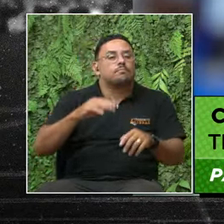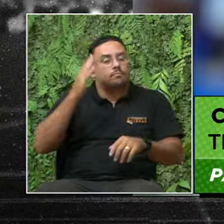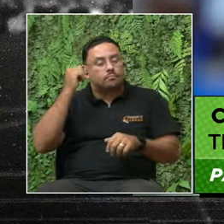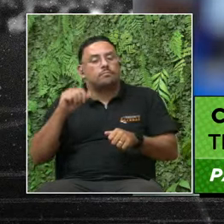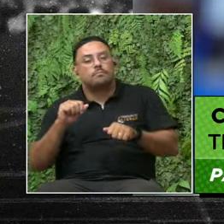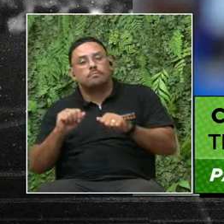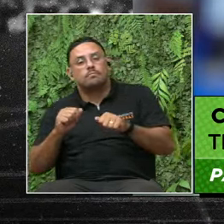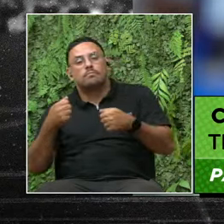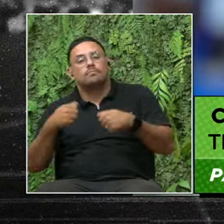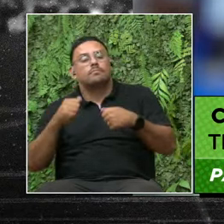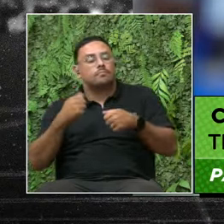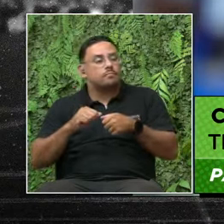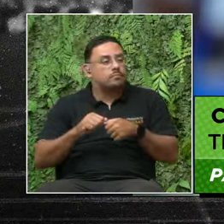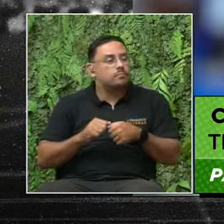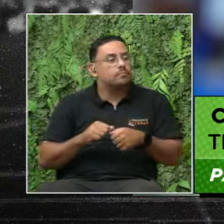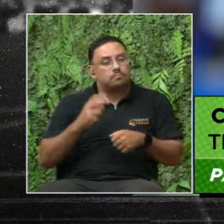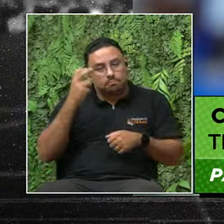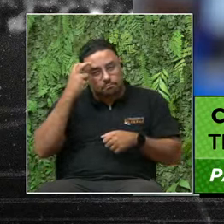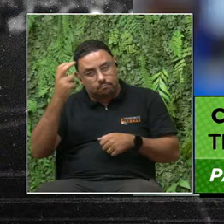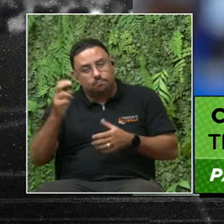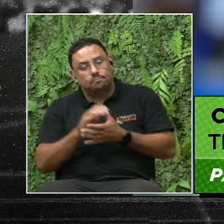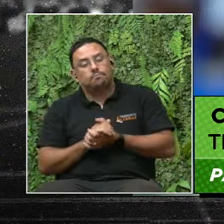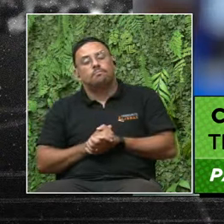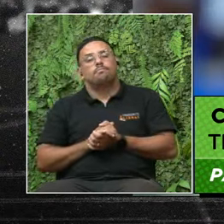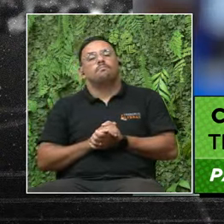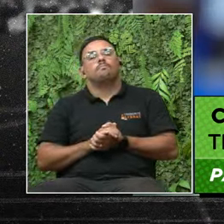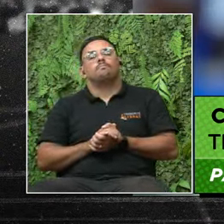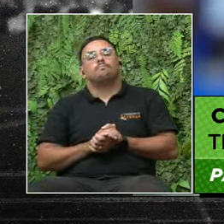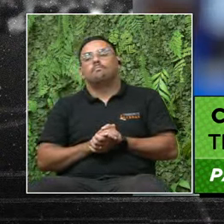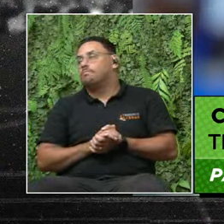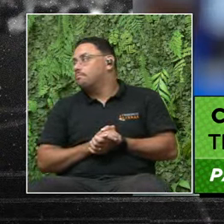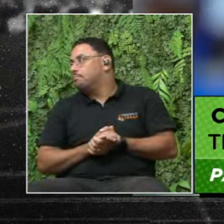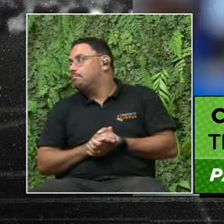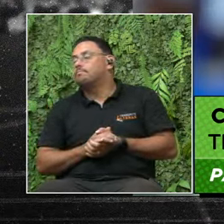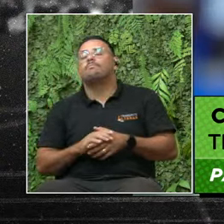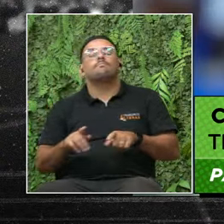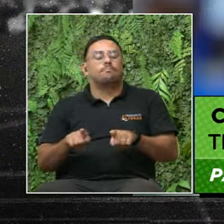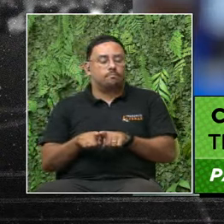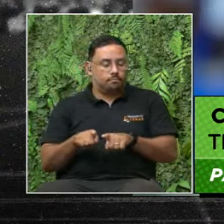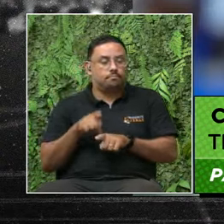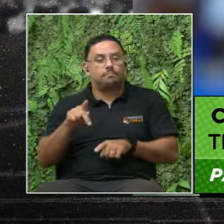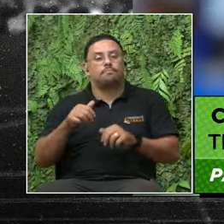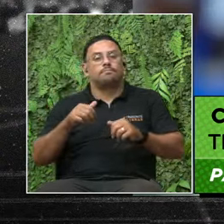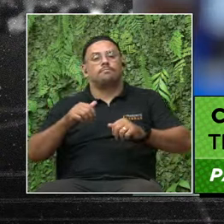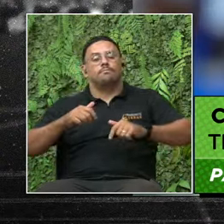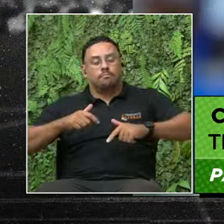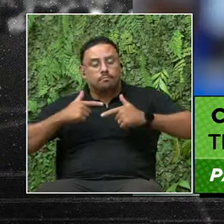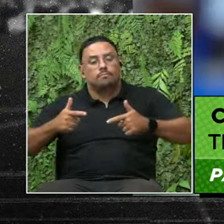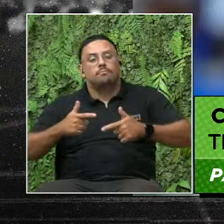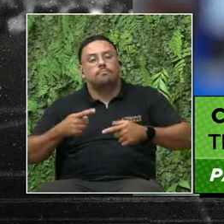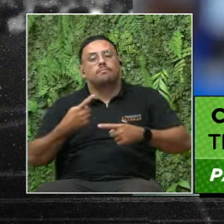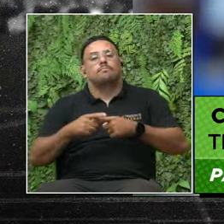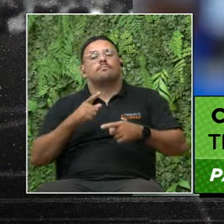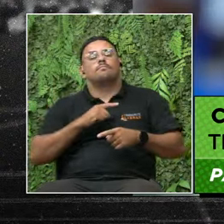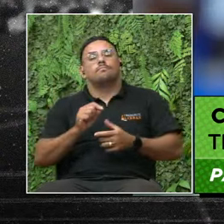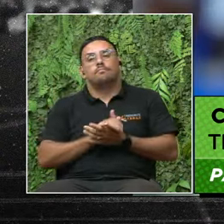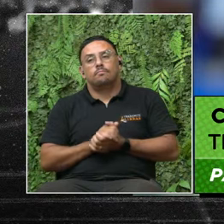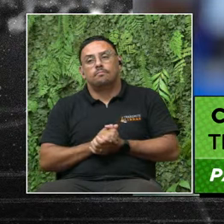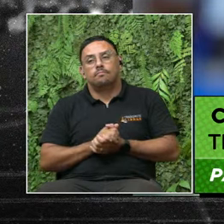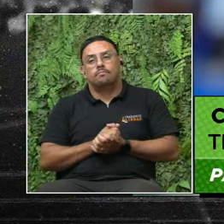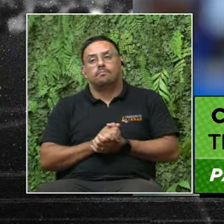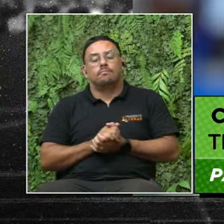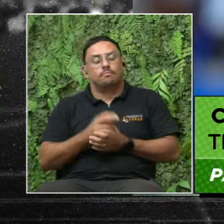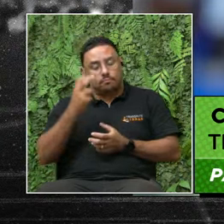es necesario tener jugadores inteligentes por sute aquí está tenemos